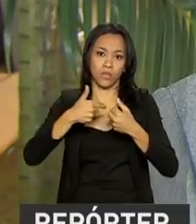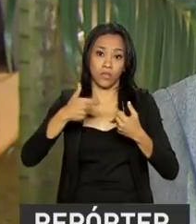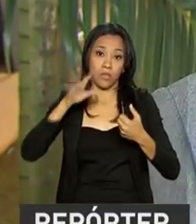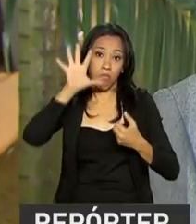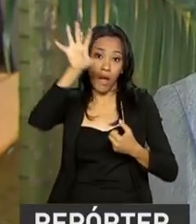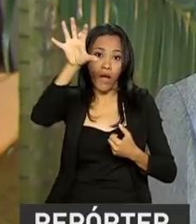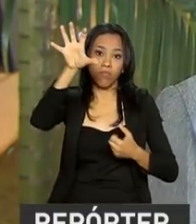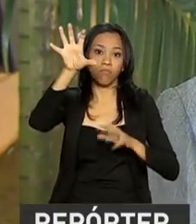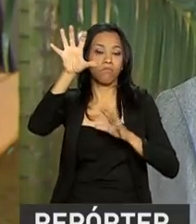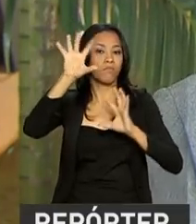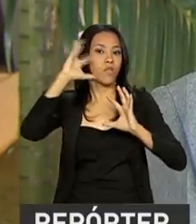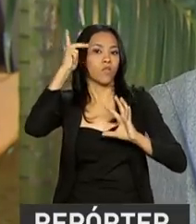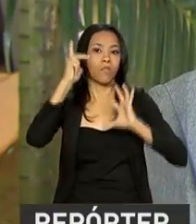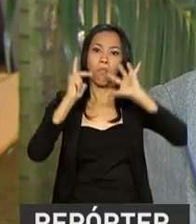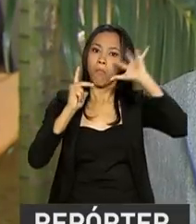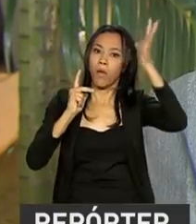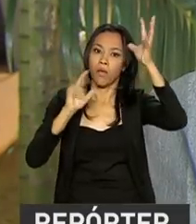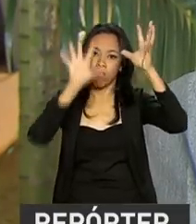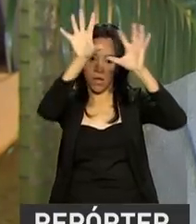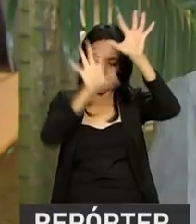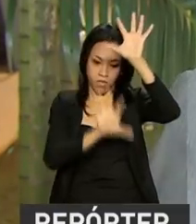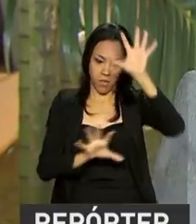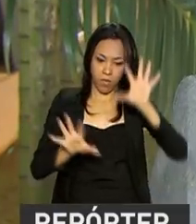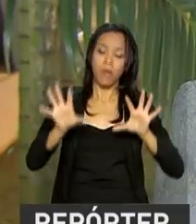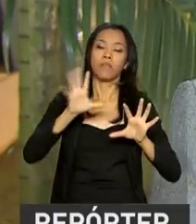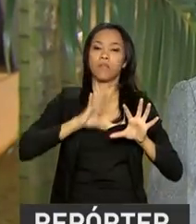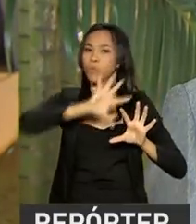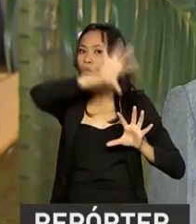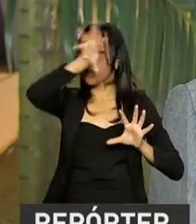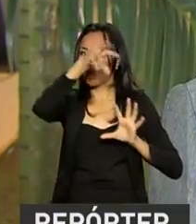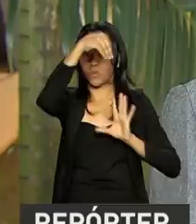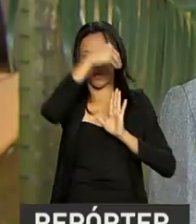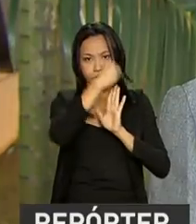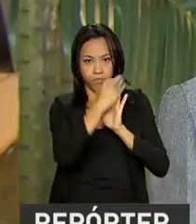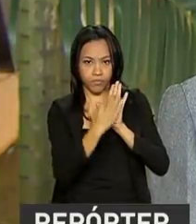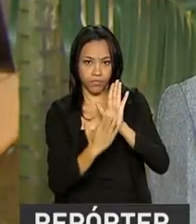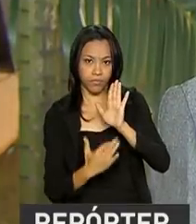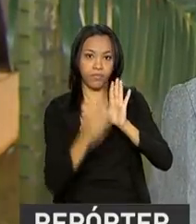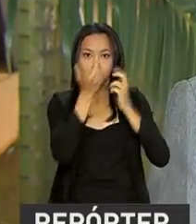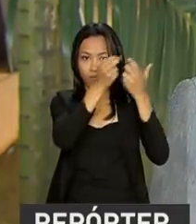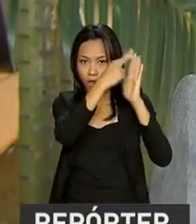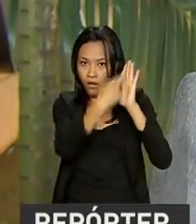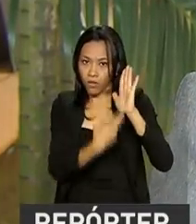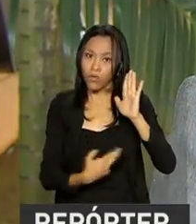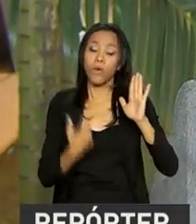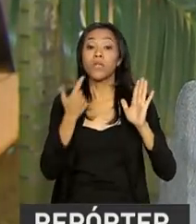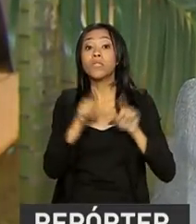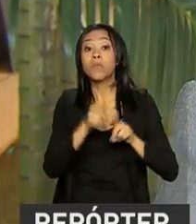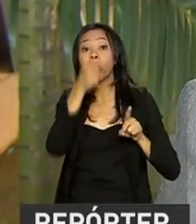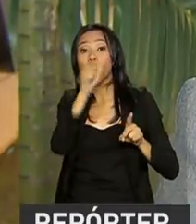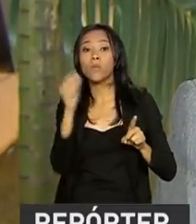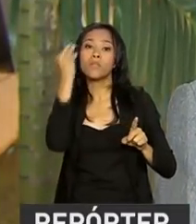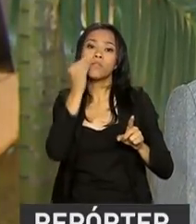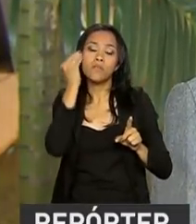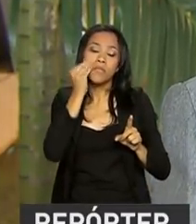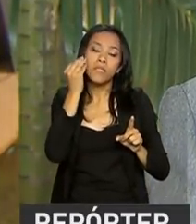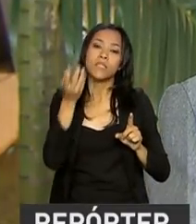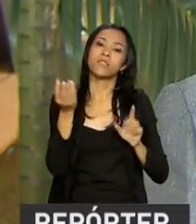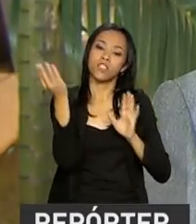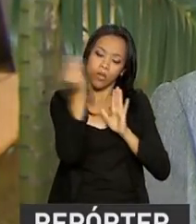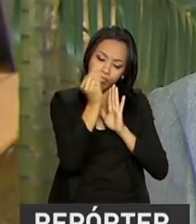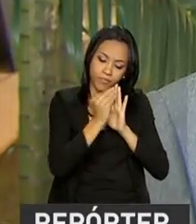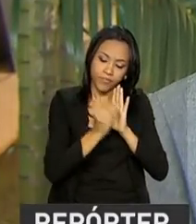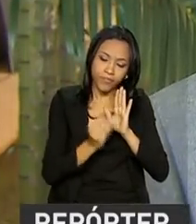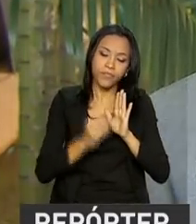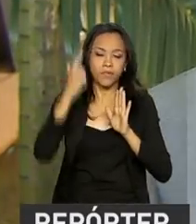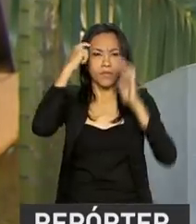questão apontada também no relatório a partir de experiências e também de outras publicações que vêm fazendo também uma